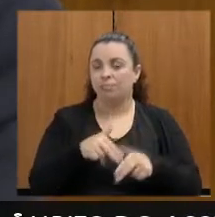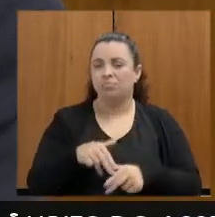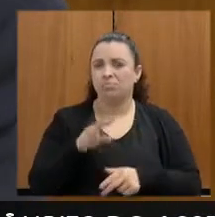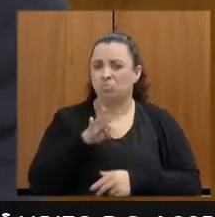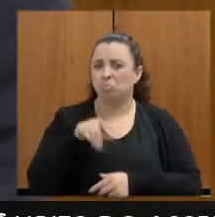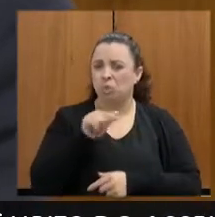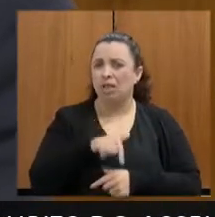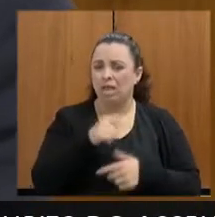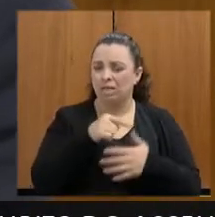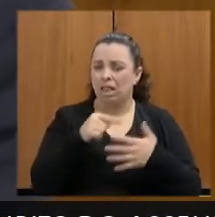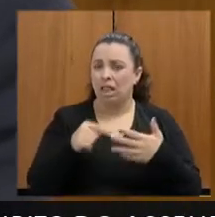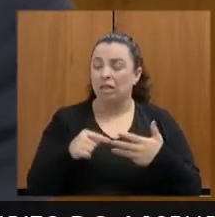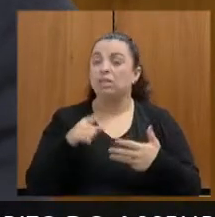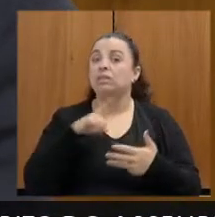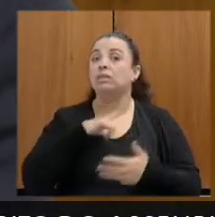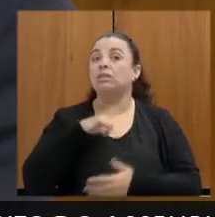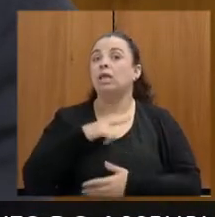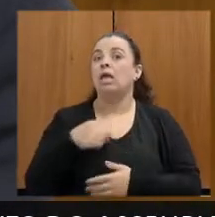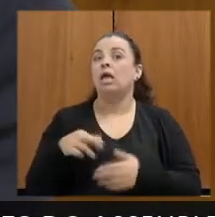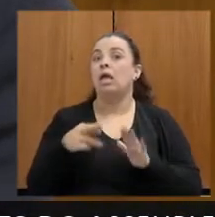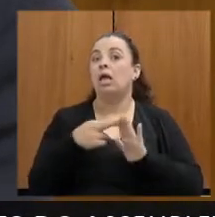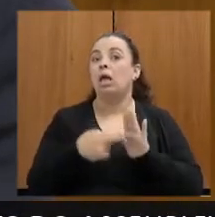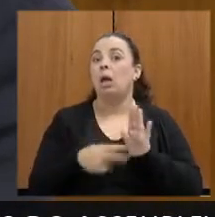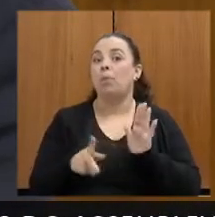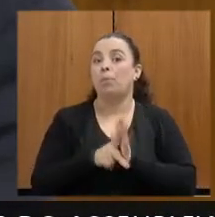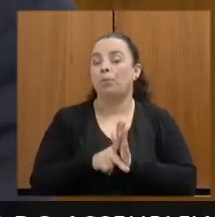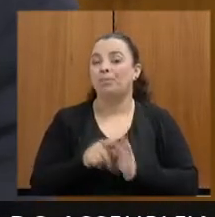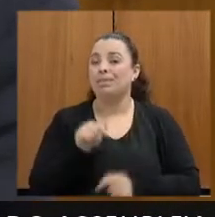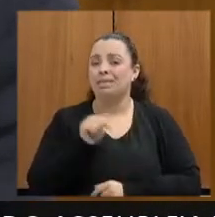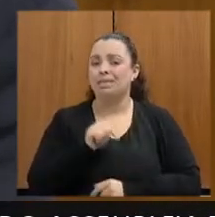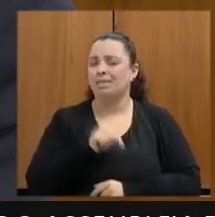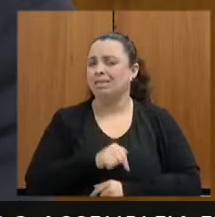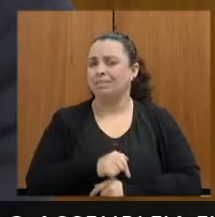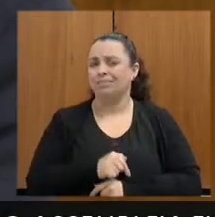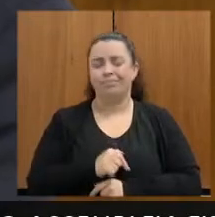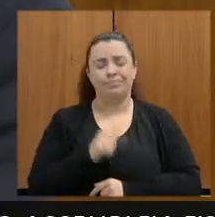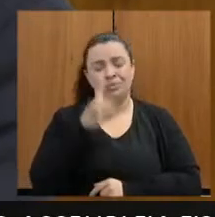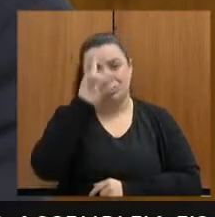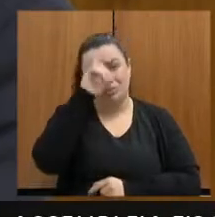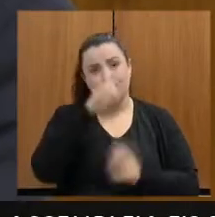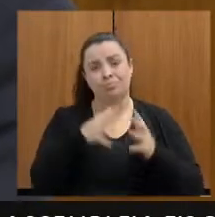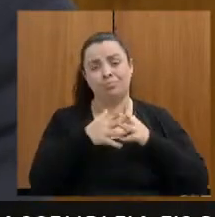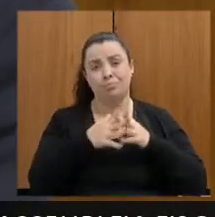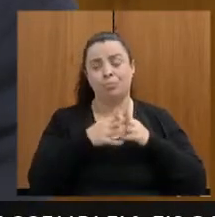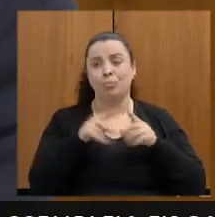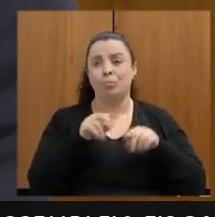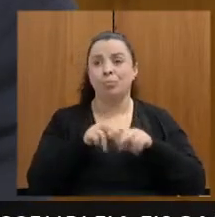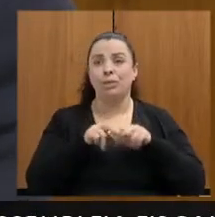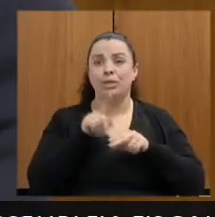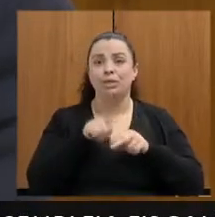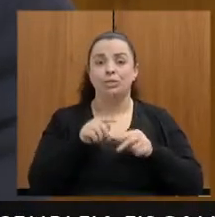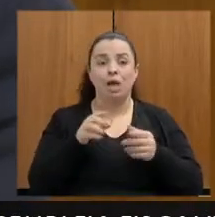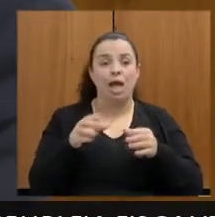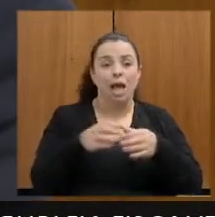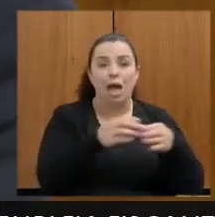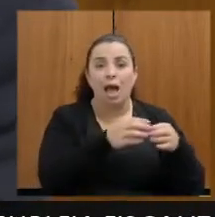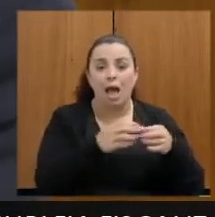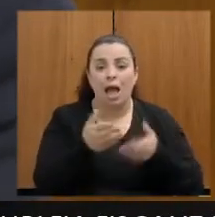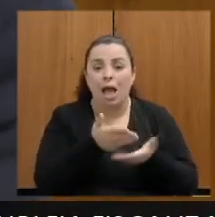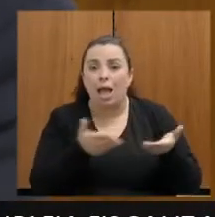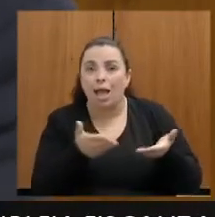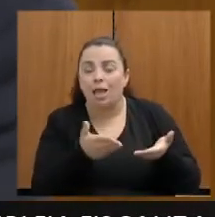sempre um complicador a regulação própria porque ela não permite que a rede seja utilizada e